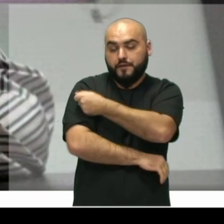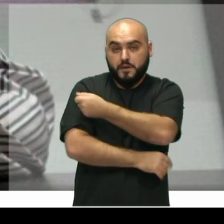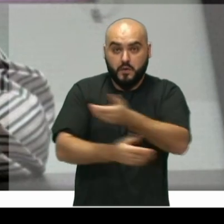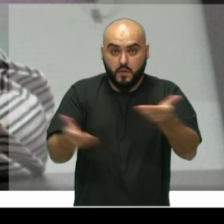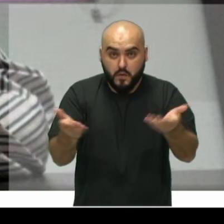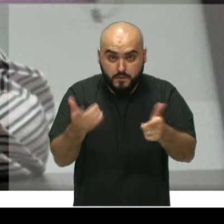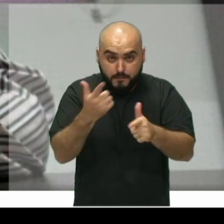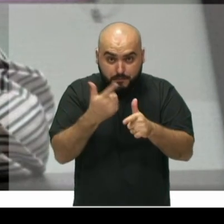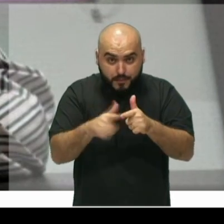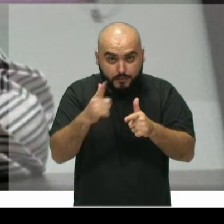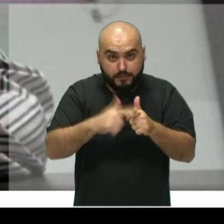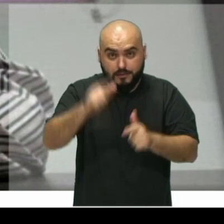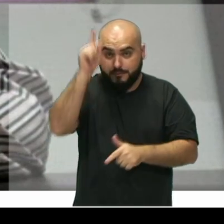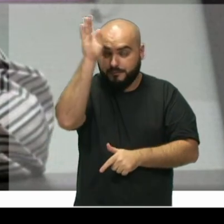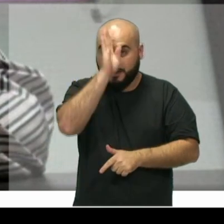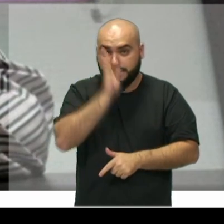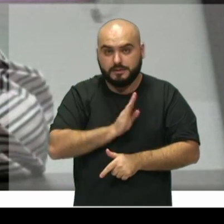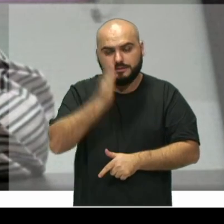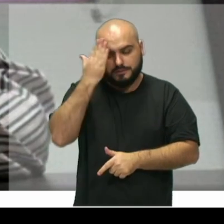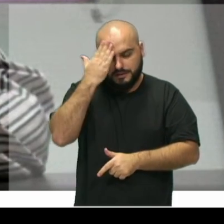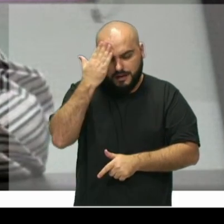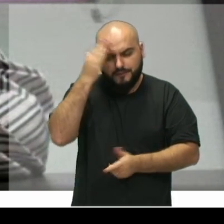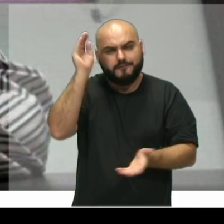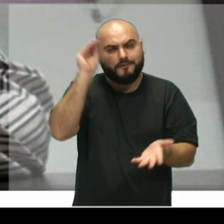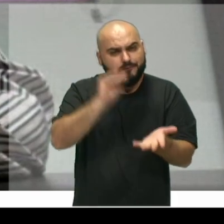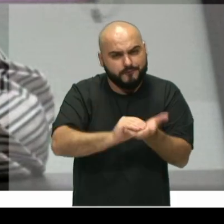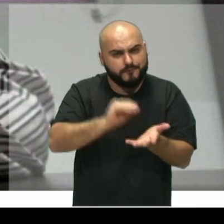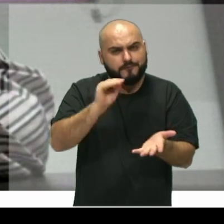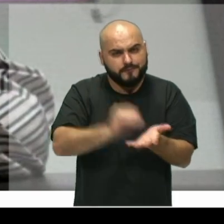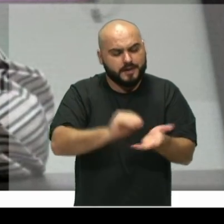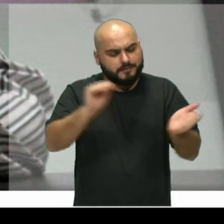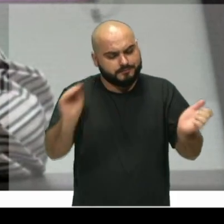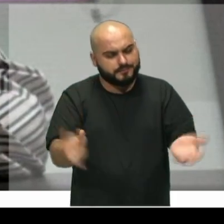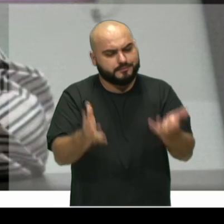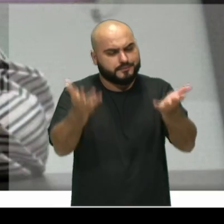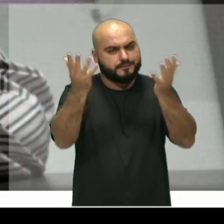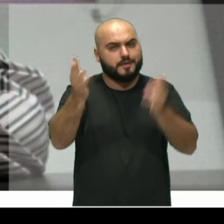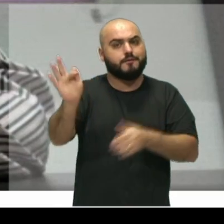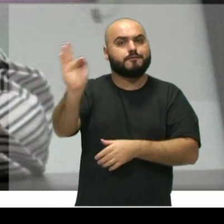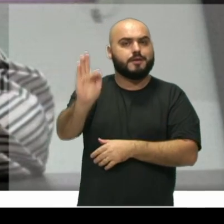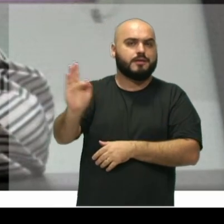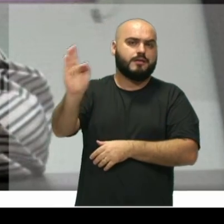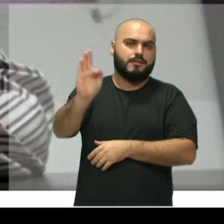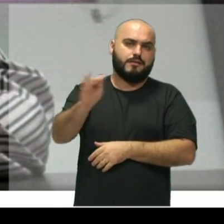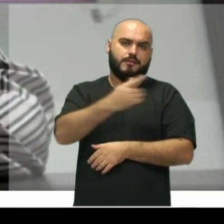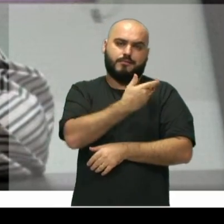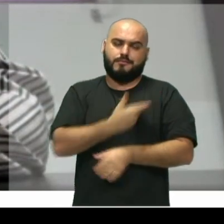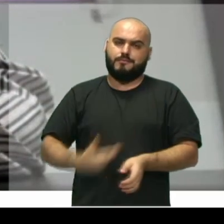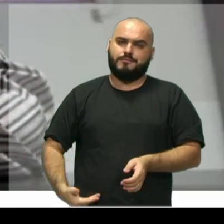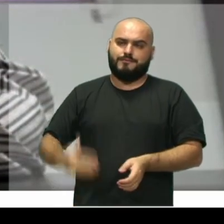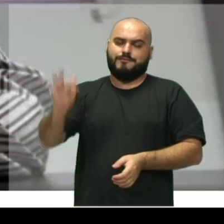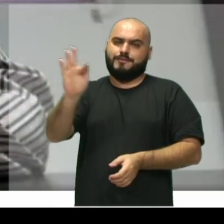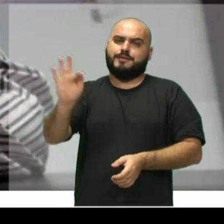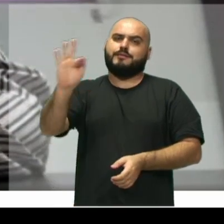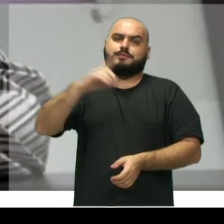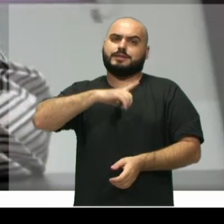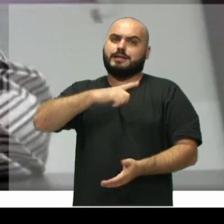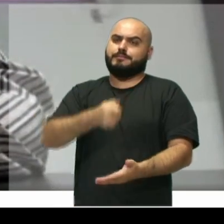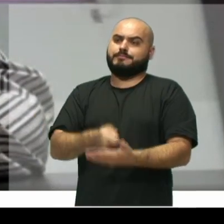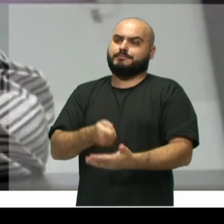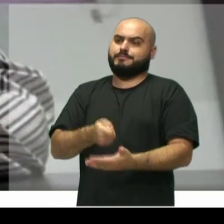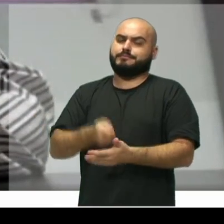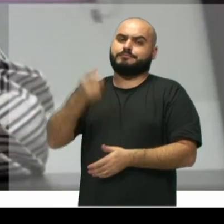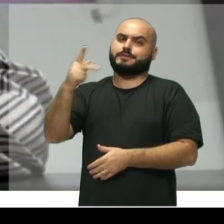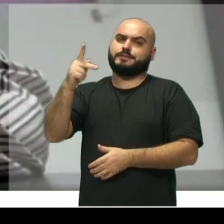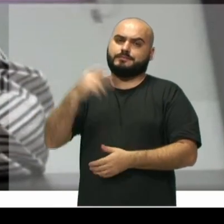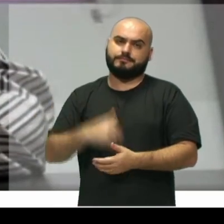do nosso país, faltou empenho adequado do governo central, que detém essa obrigação. A vacinação ela